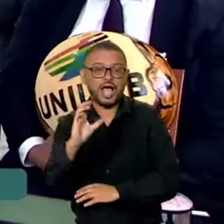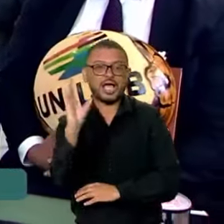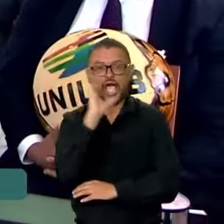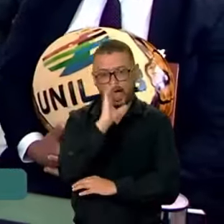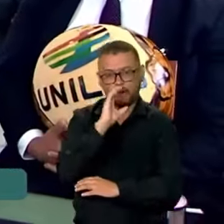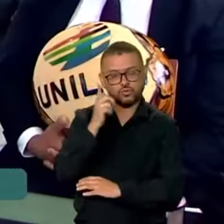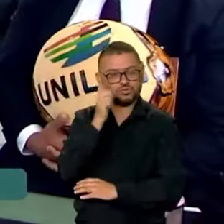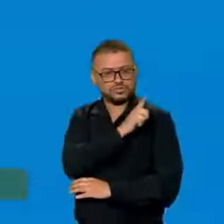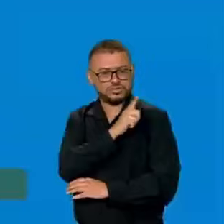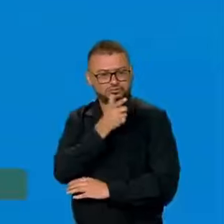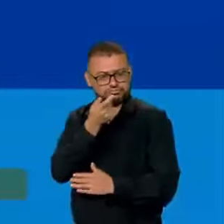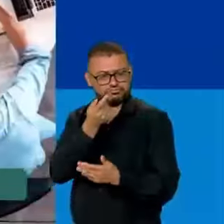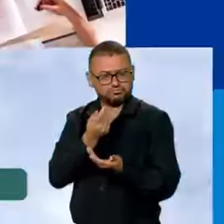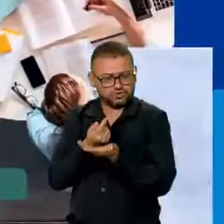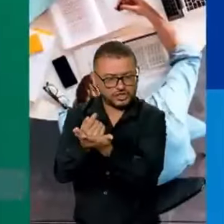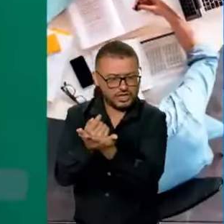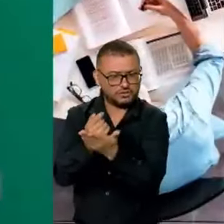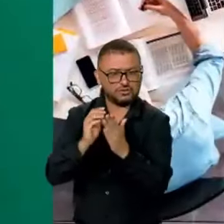para